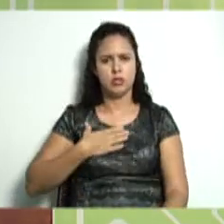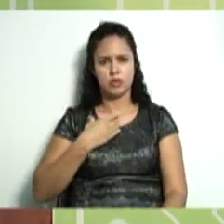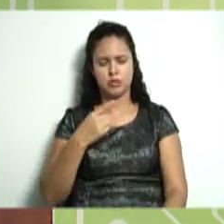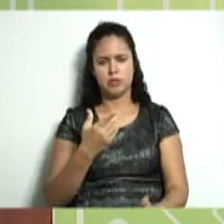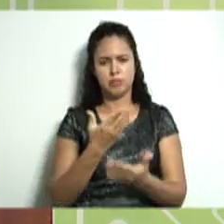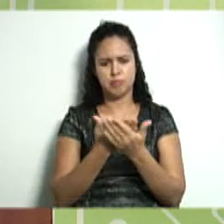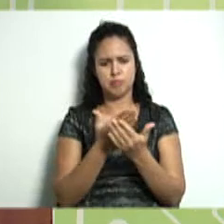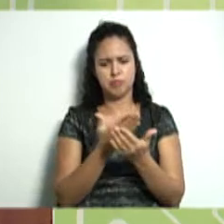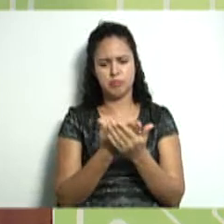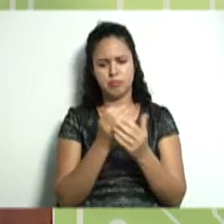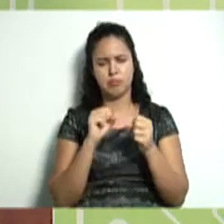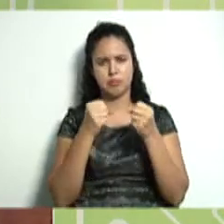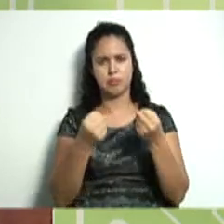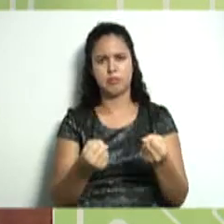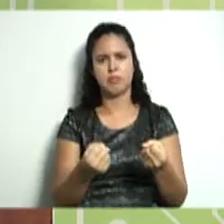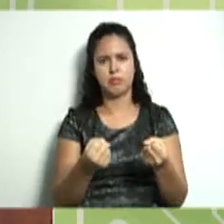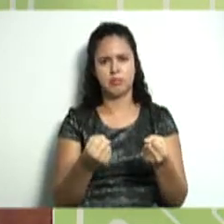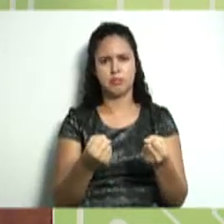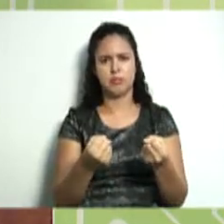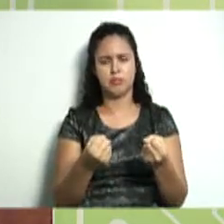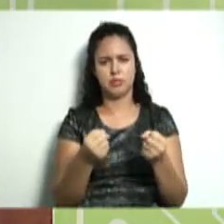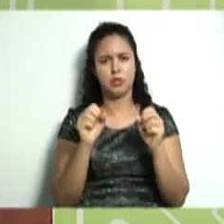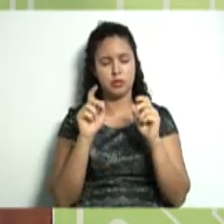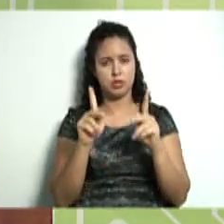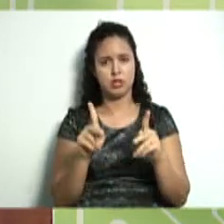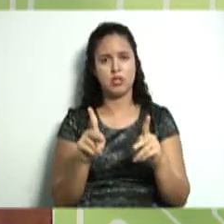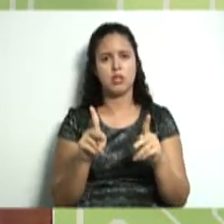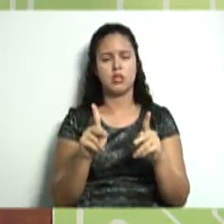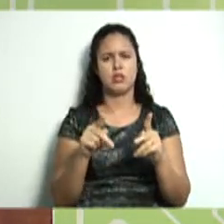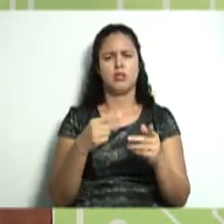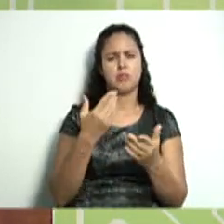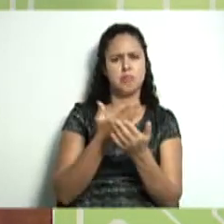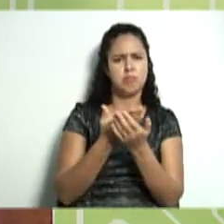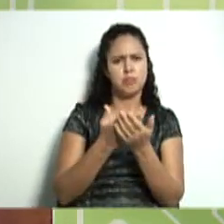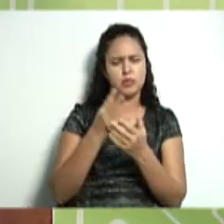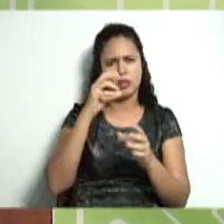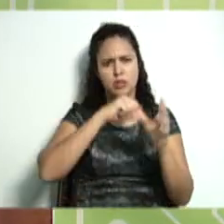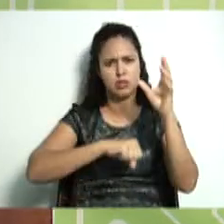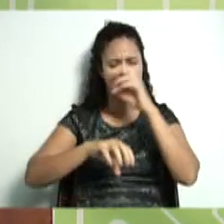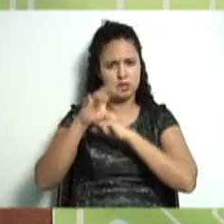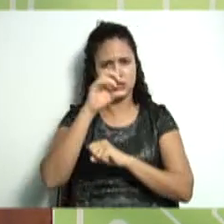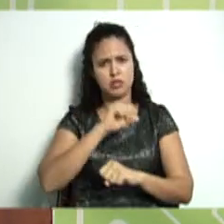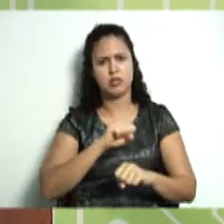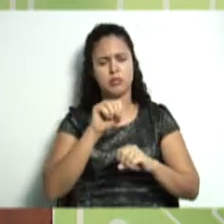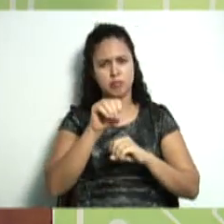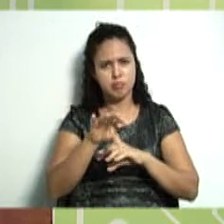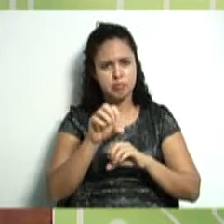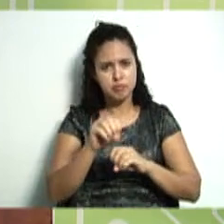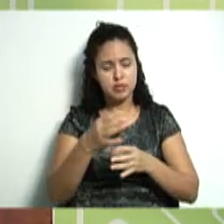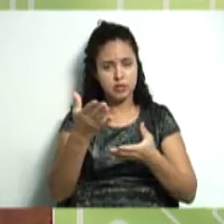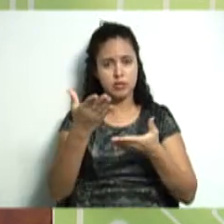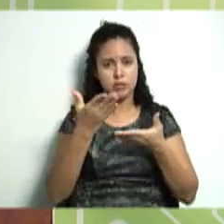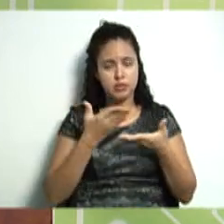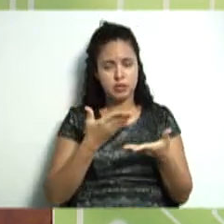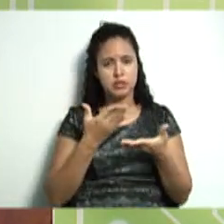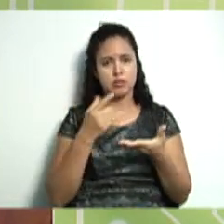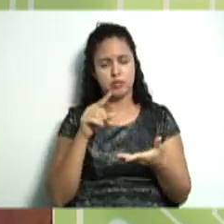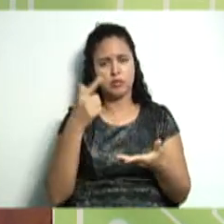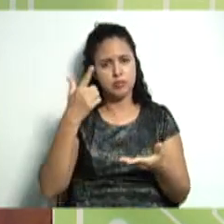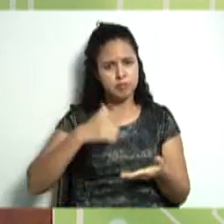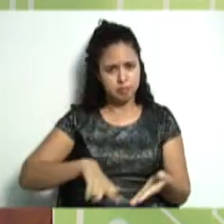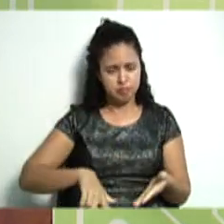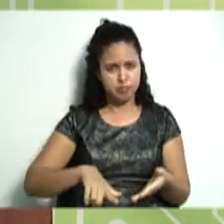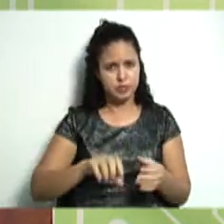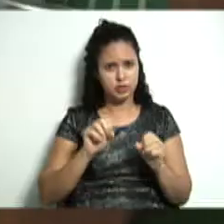é a partir disso aí que a gente vai fazendo, sim, conhecimento, educação, e convido vocês a participarem cada vez